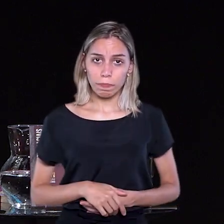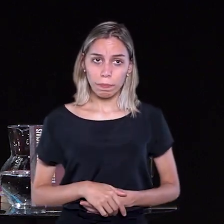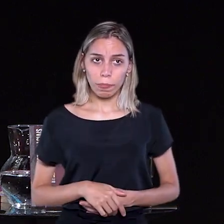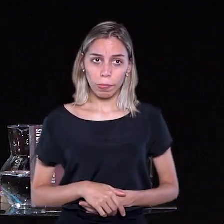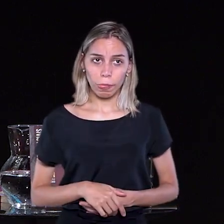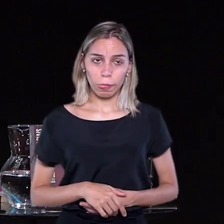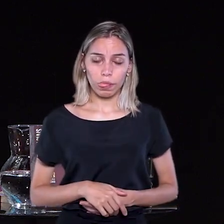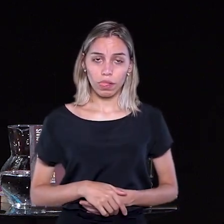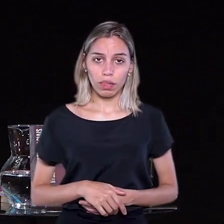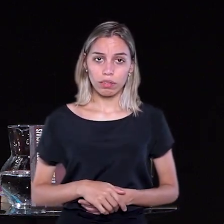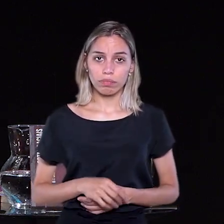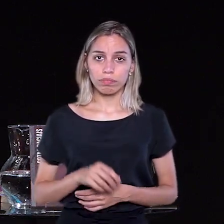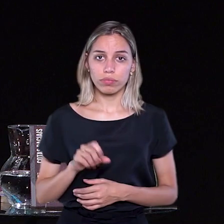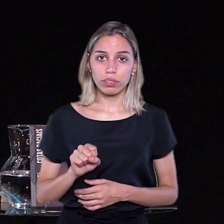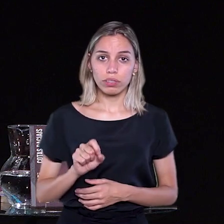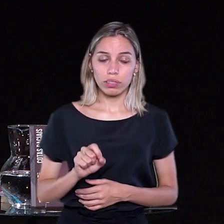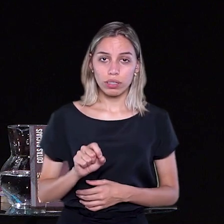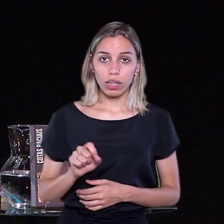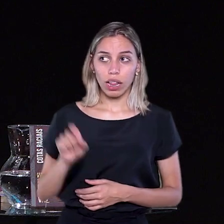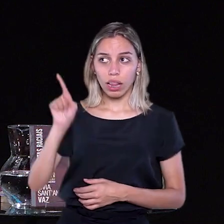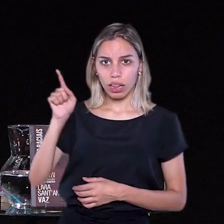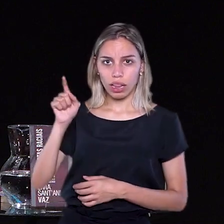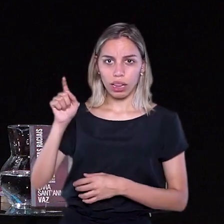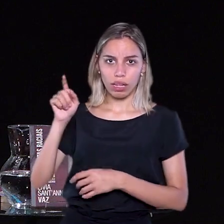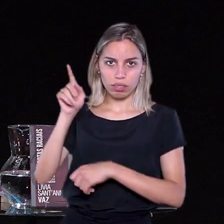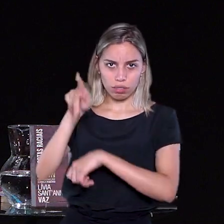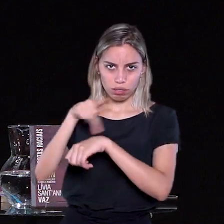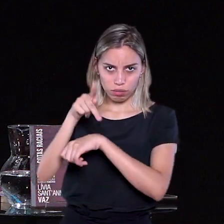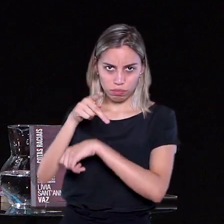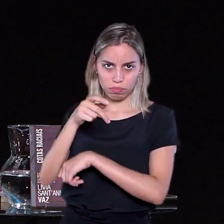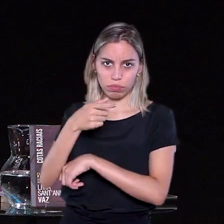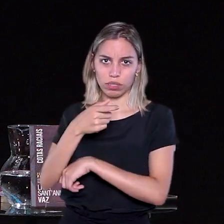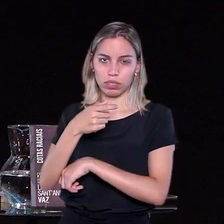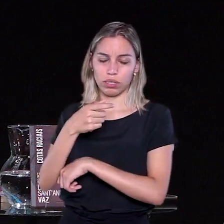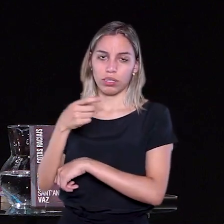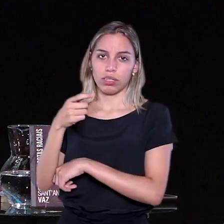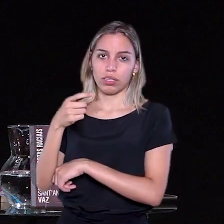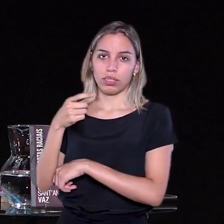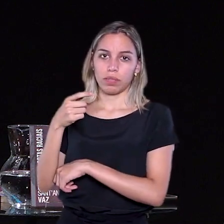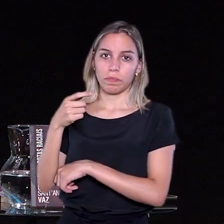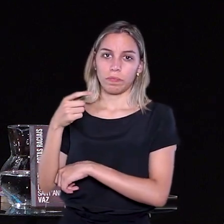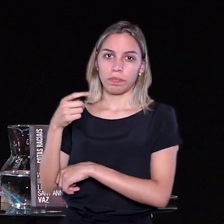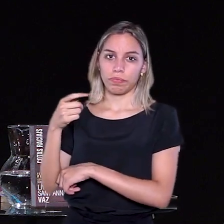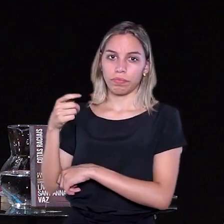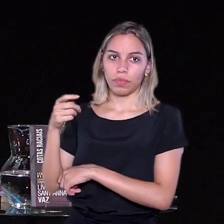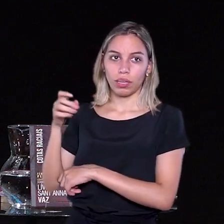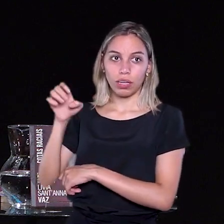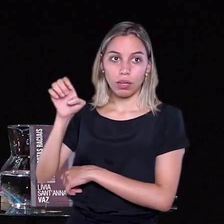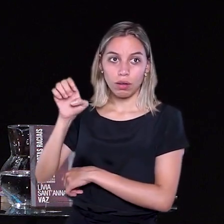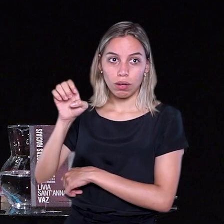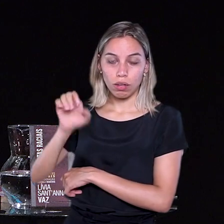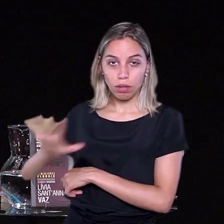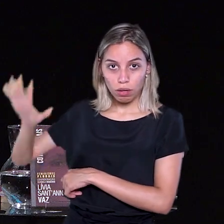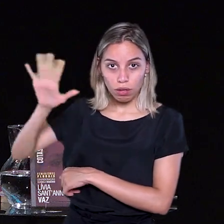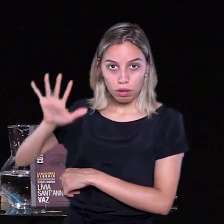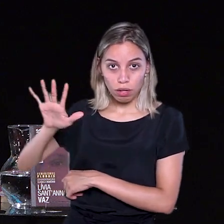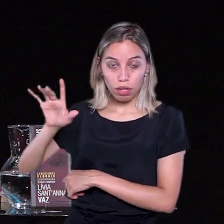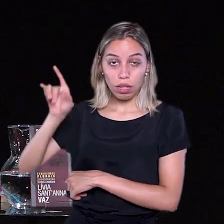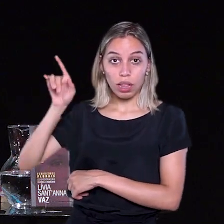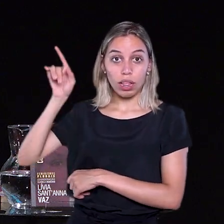Aimé Césaire vai dizer isso: a Europa é moralmente indefensável. é a maior produtora de cadáveres